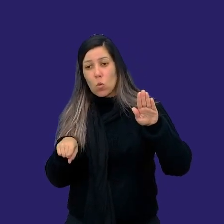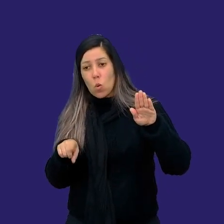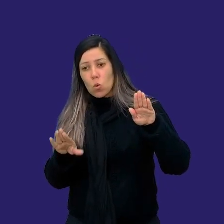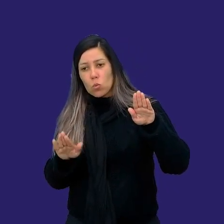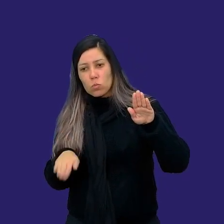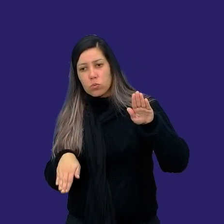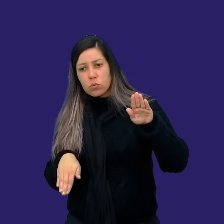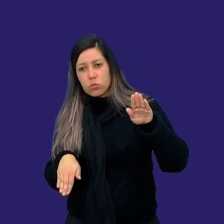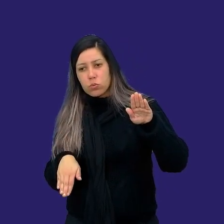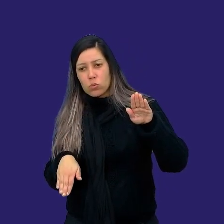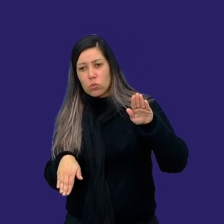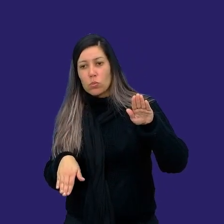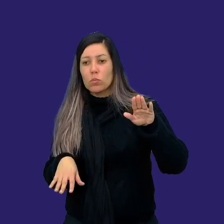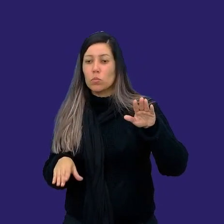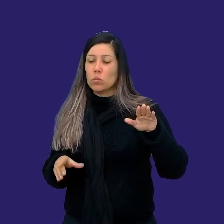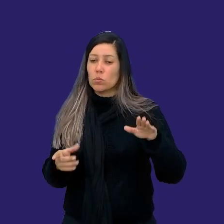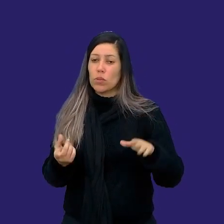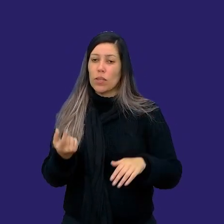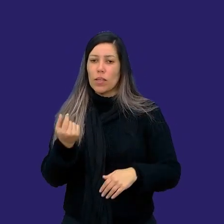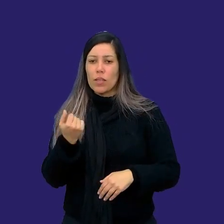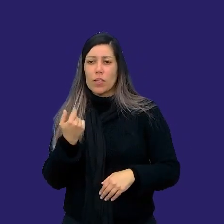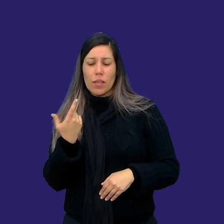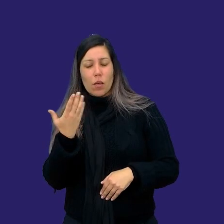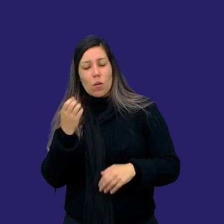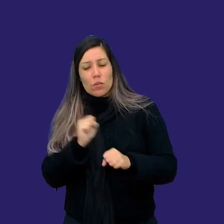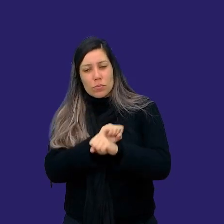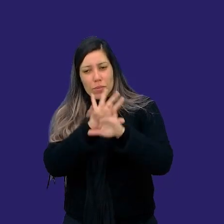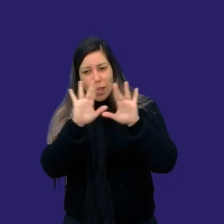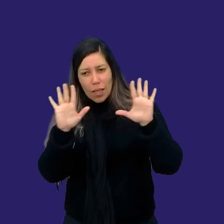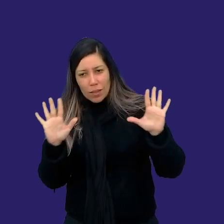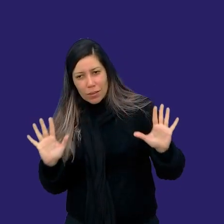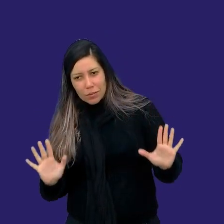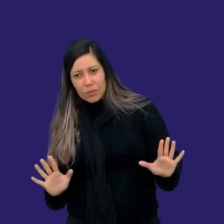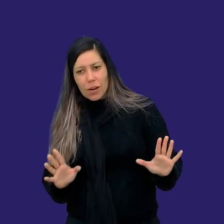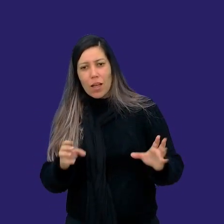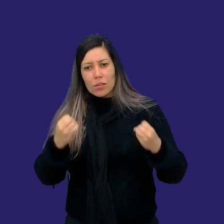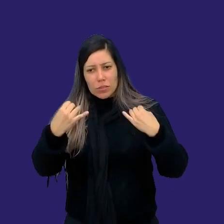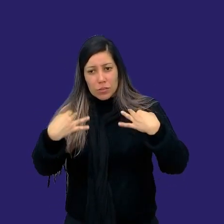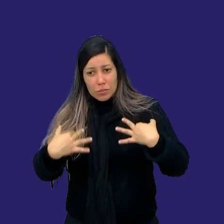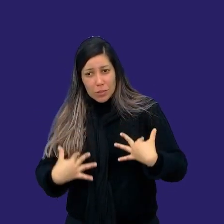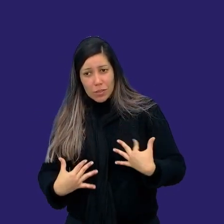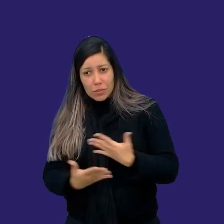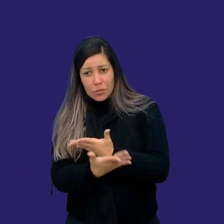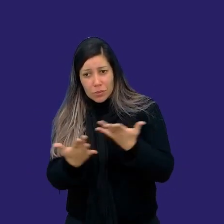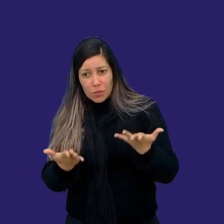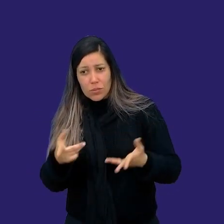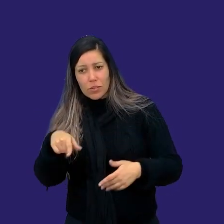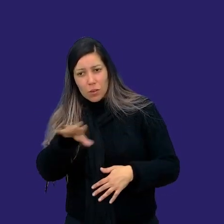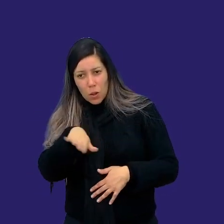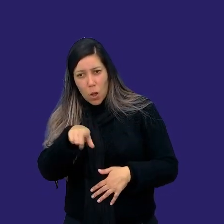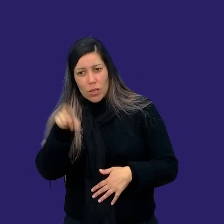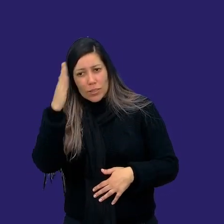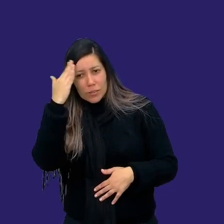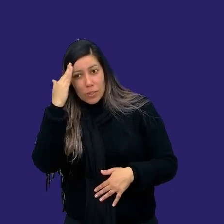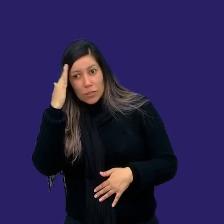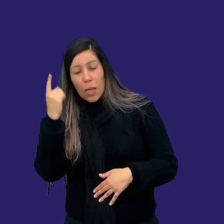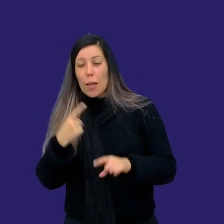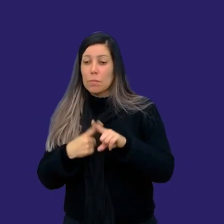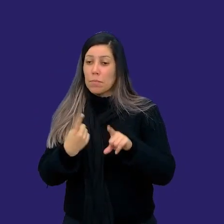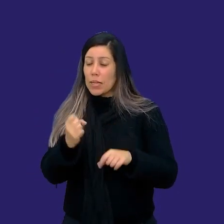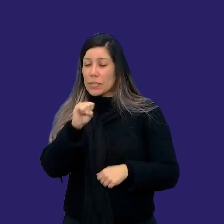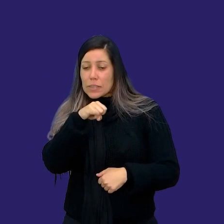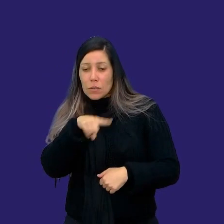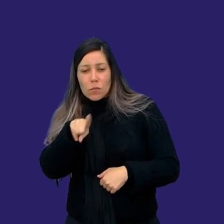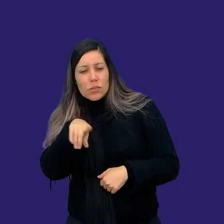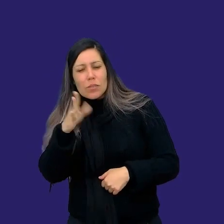gente está falando, tá bem? Pessoal, espero que tenha ficado clara a minha consideração agora, mas se porventura não ficou, manda os questionamentos